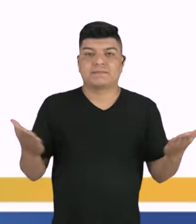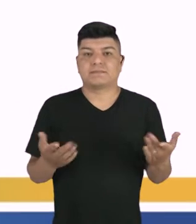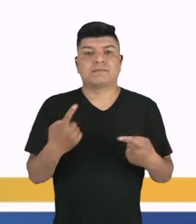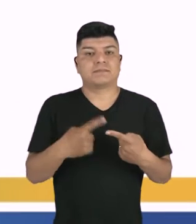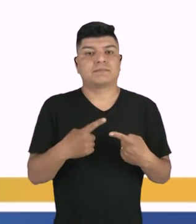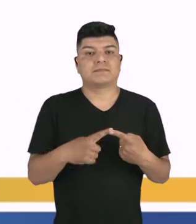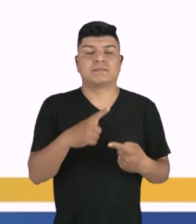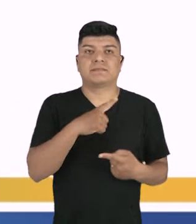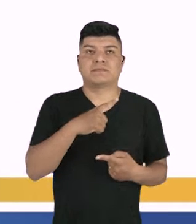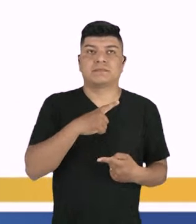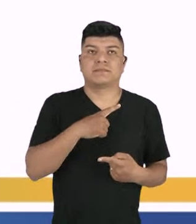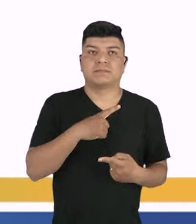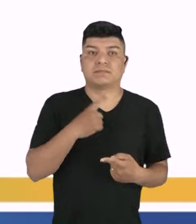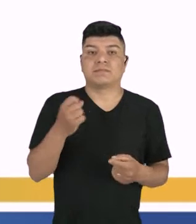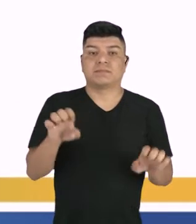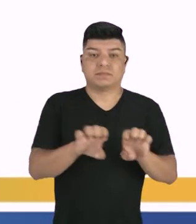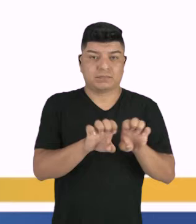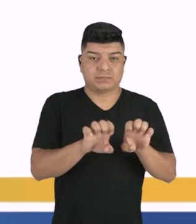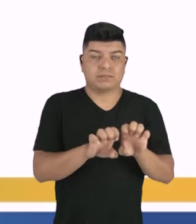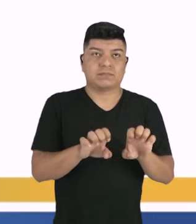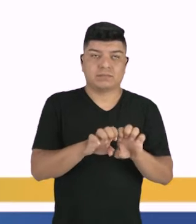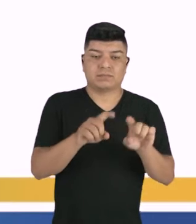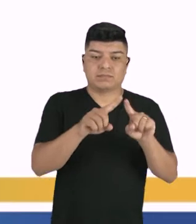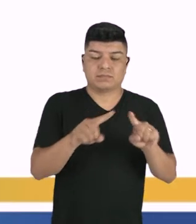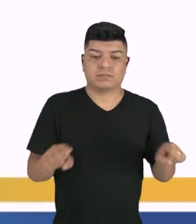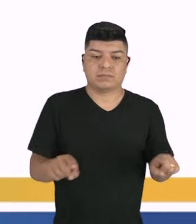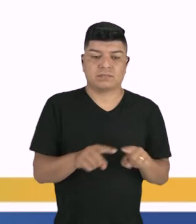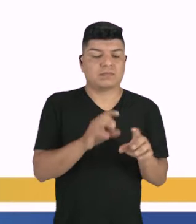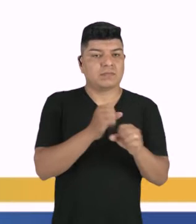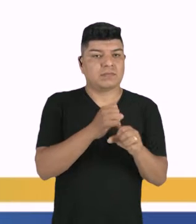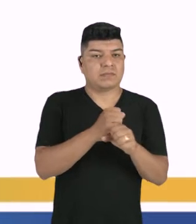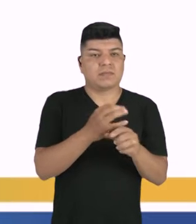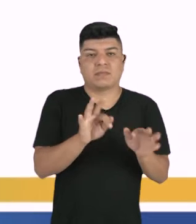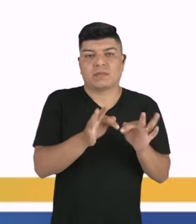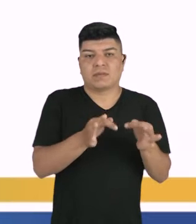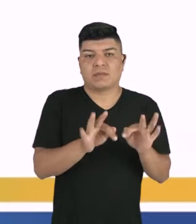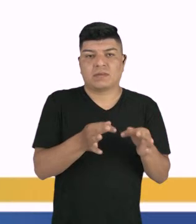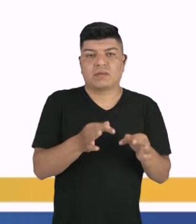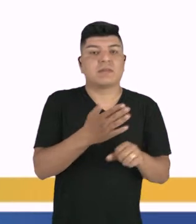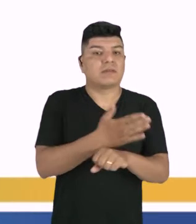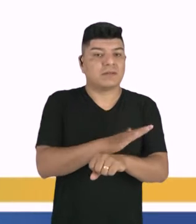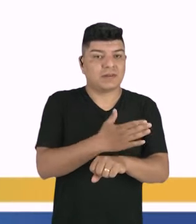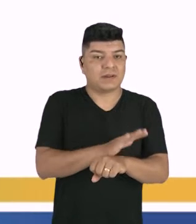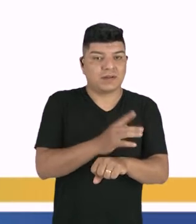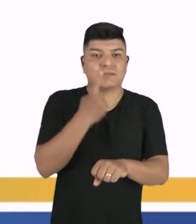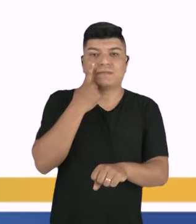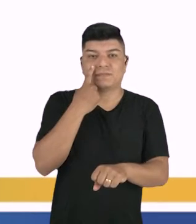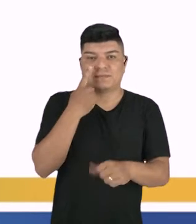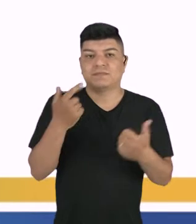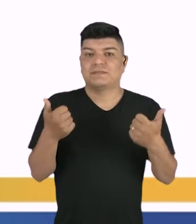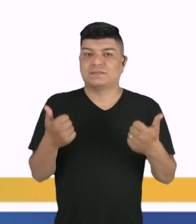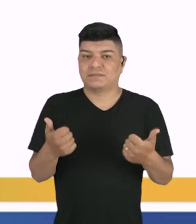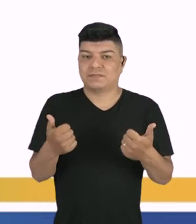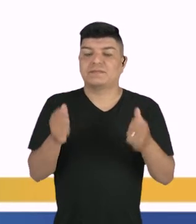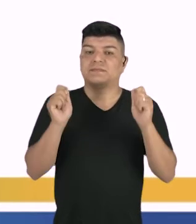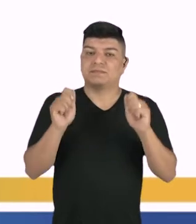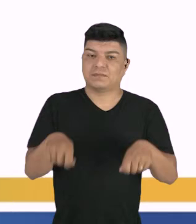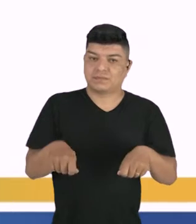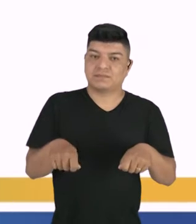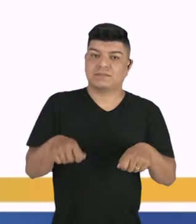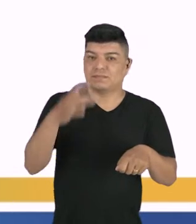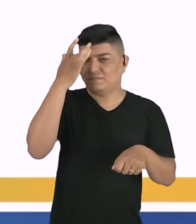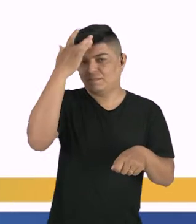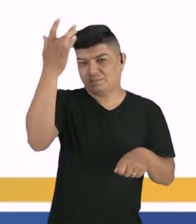Porque temos aí uma equação trigonométrica simples. Vamos treinar o nosso olhar para que possamos